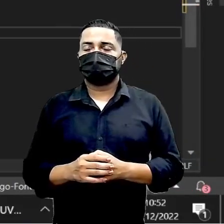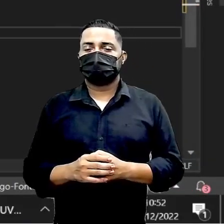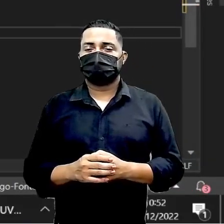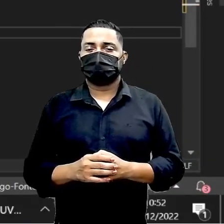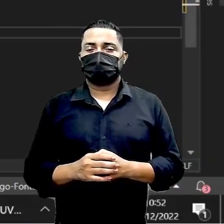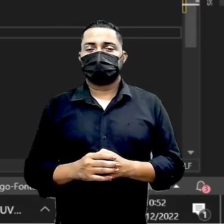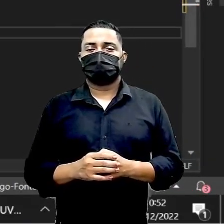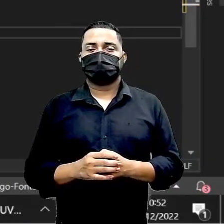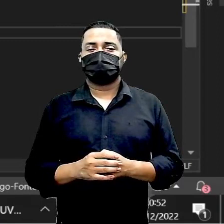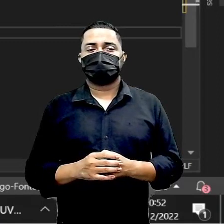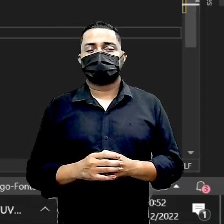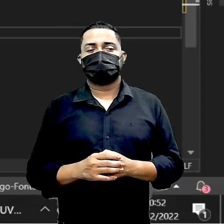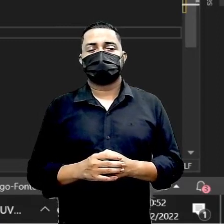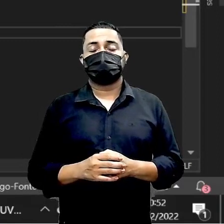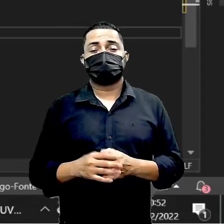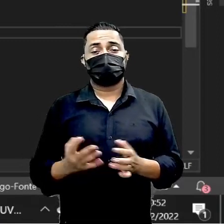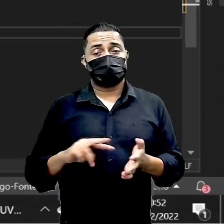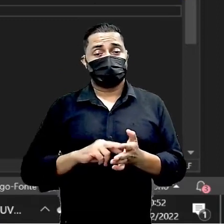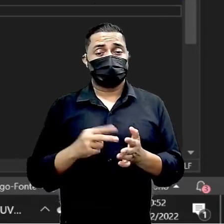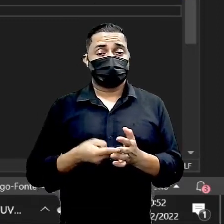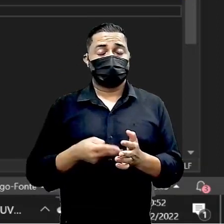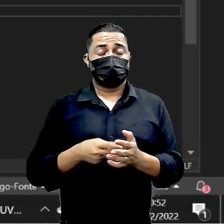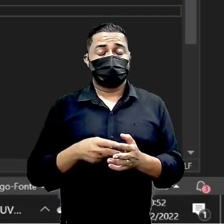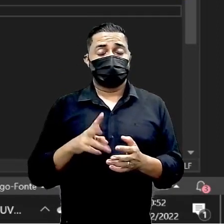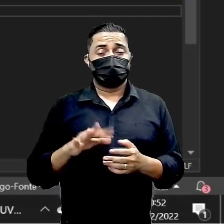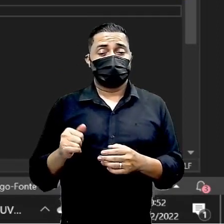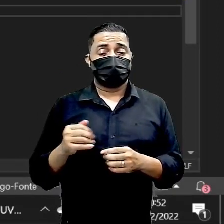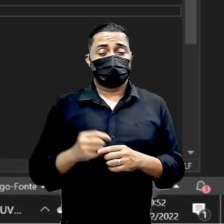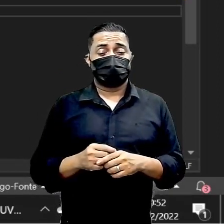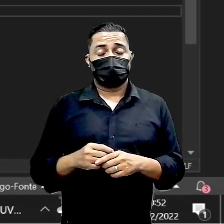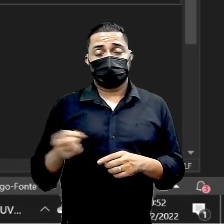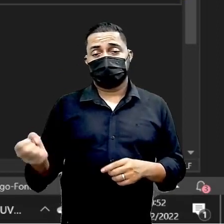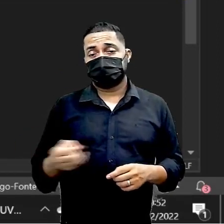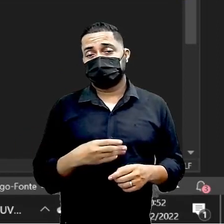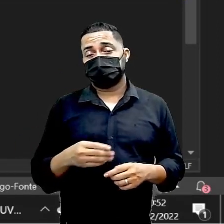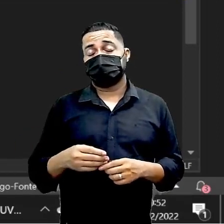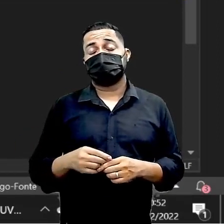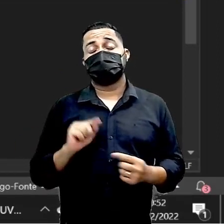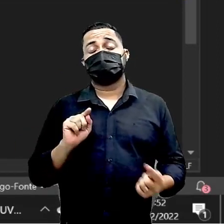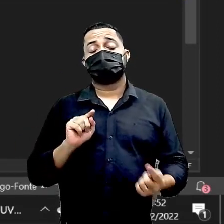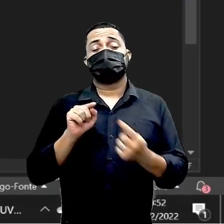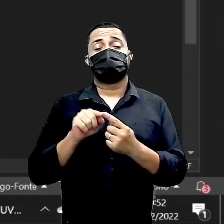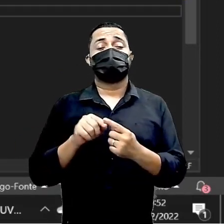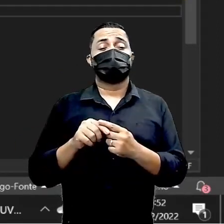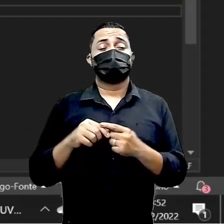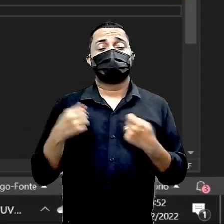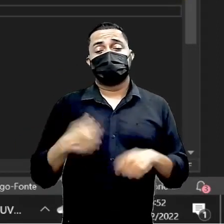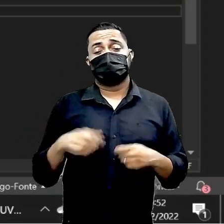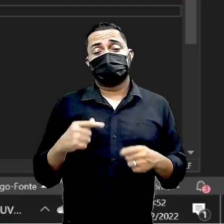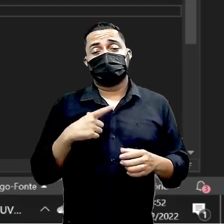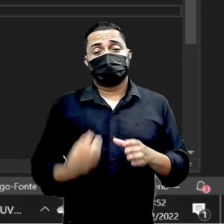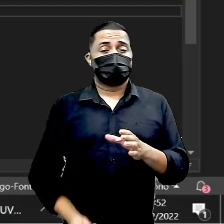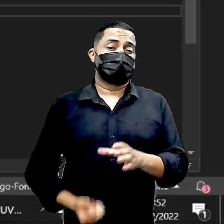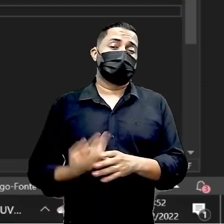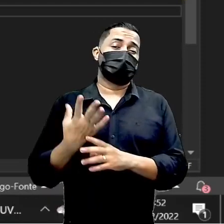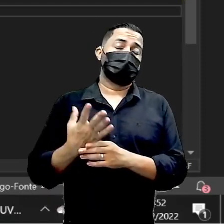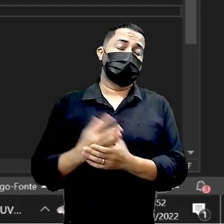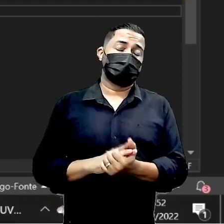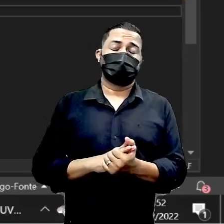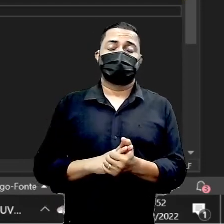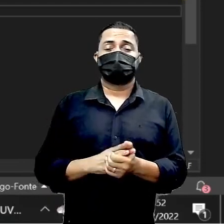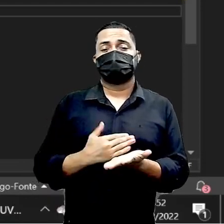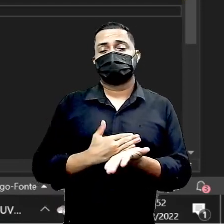Instantiate tiro. Isso quer dizer que ele vai instanciar meu novo objeto. Mas ele precisa ter uma origem na sua criação, então ele vai